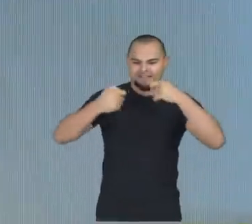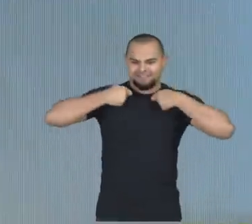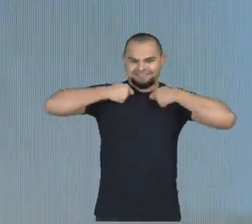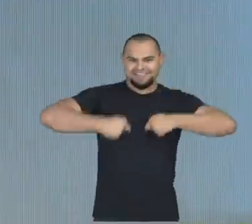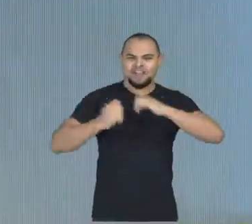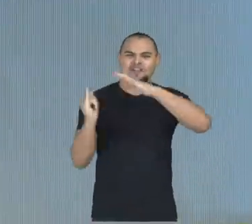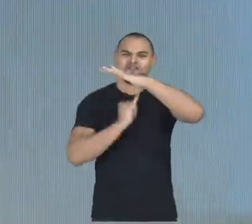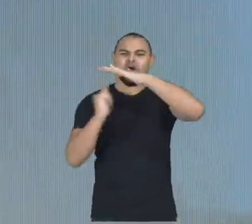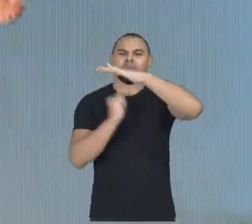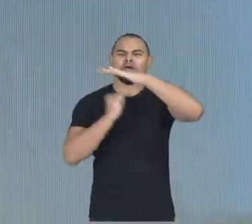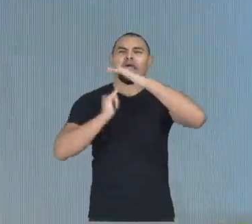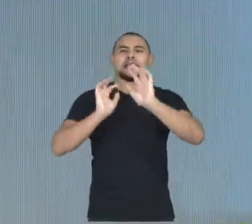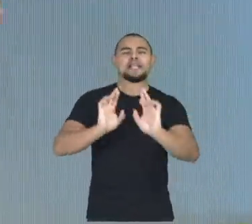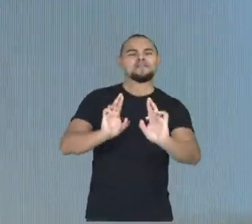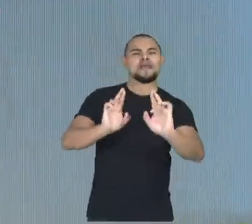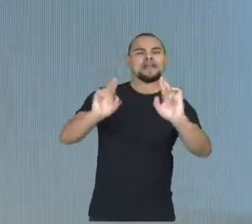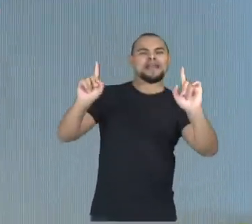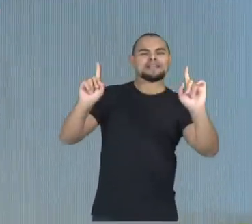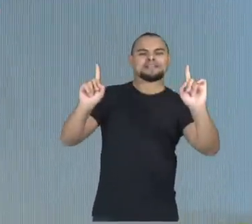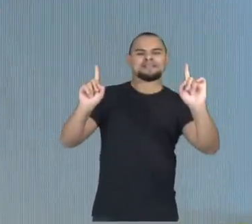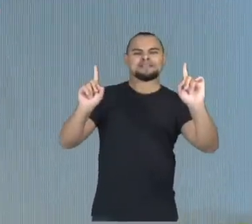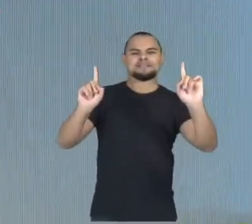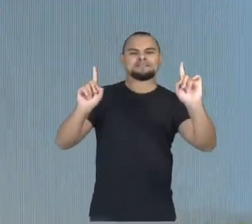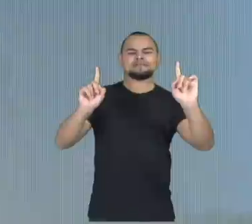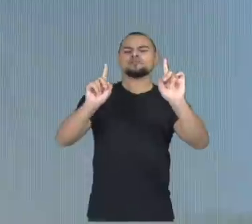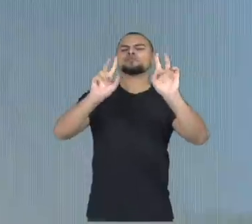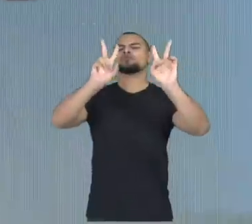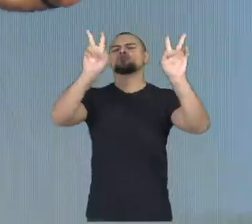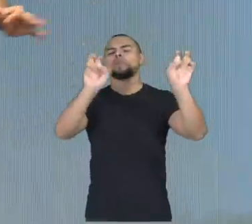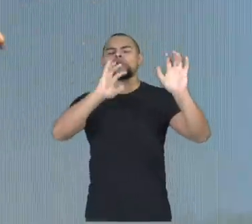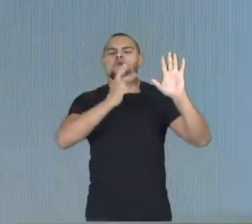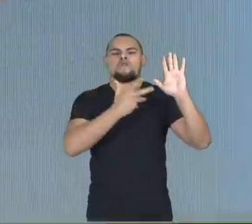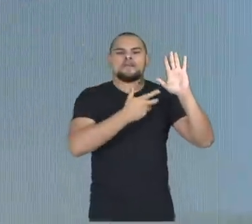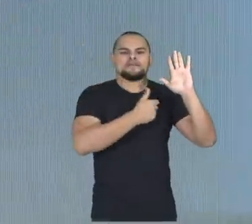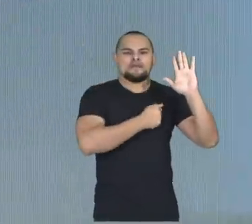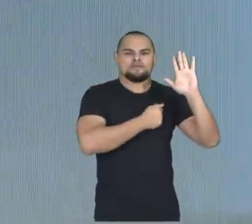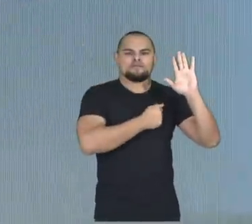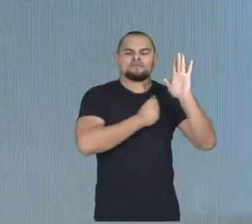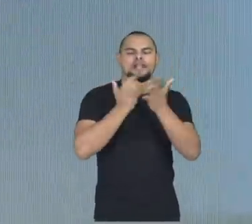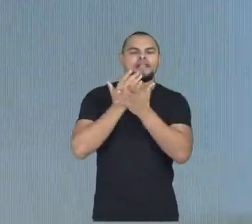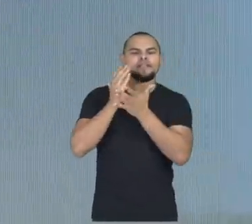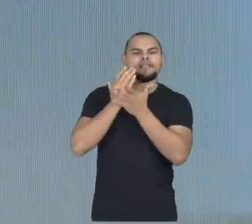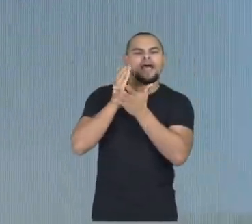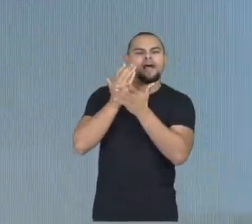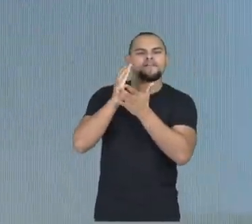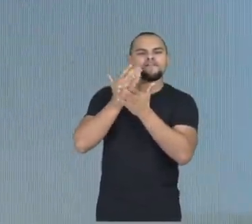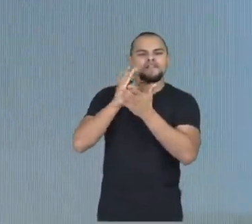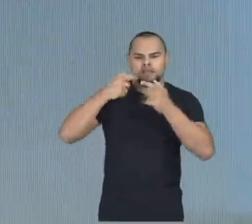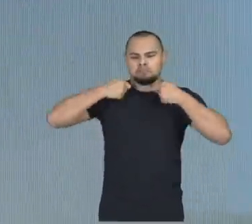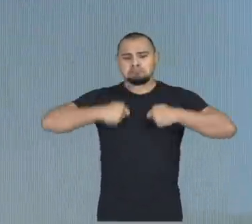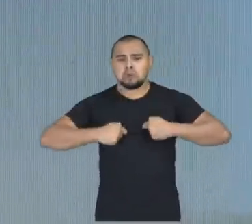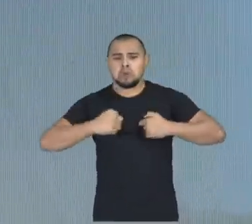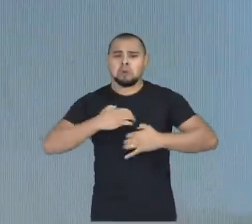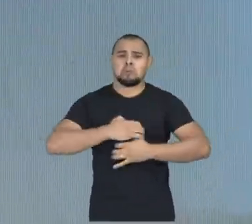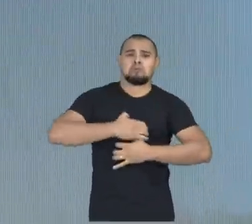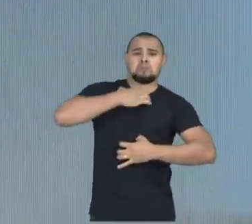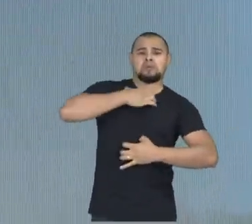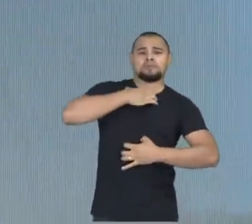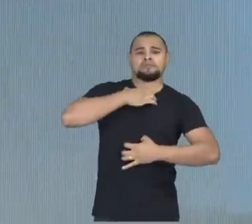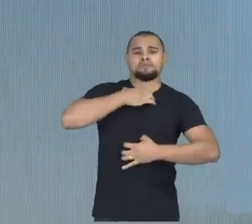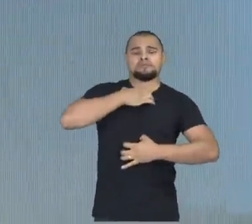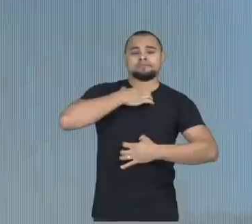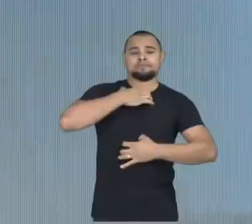aqui vai fazer diferença quando o assunto é conversão. Isso pode fazer diferença quando o assunto é